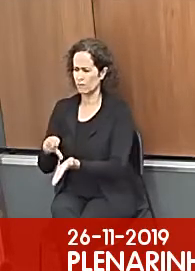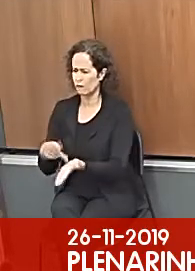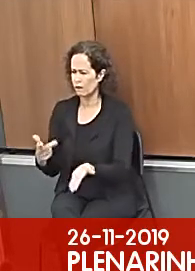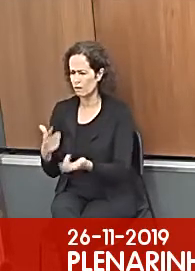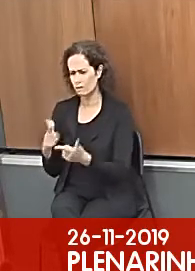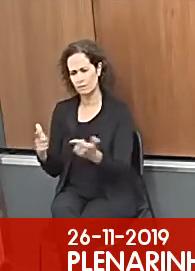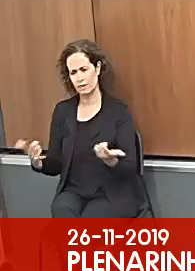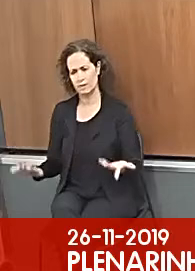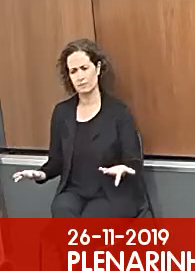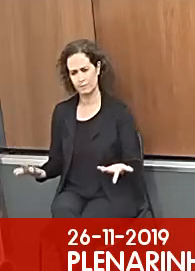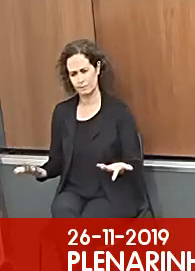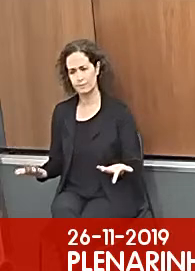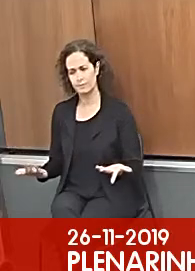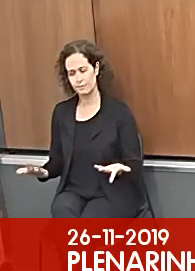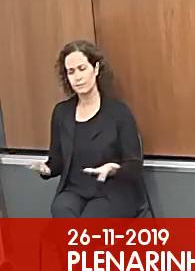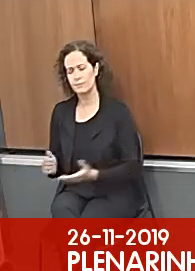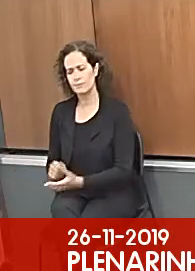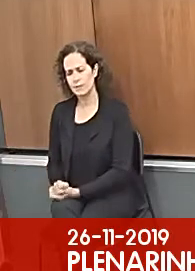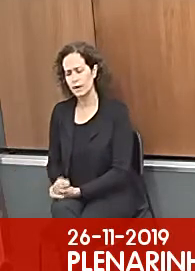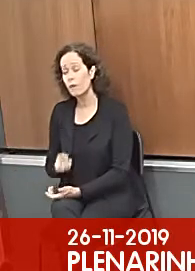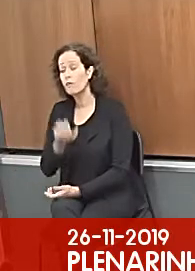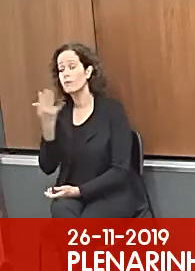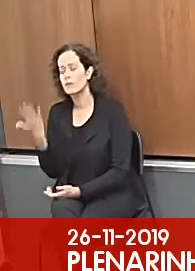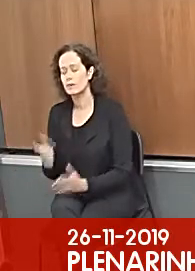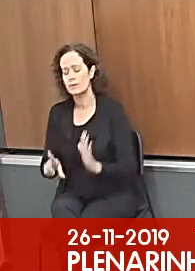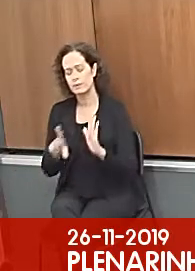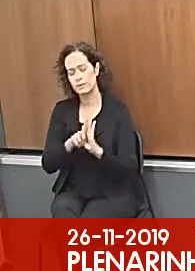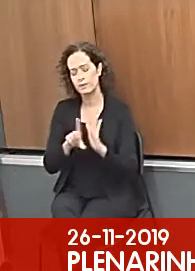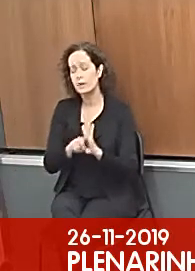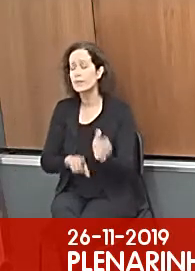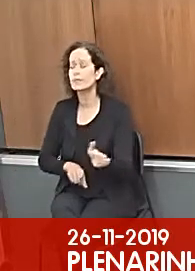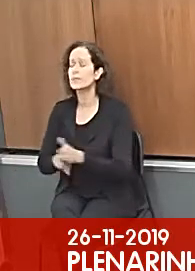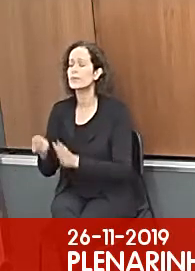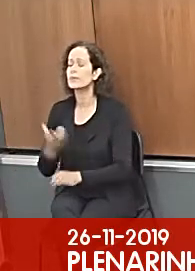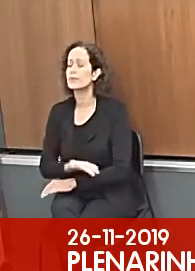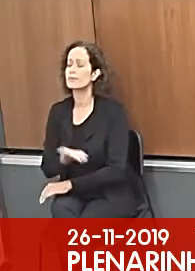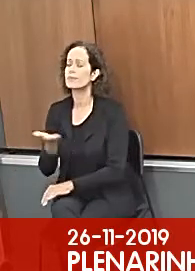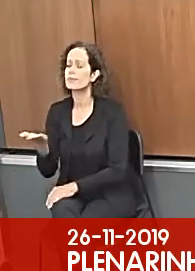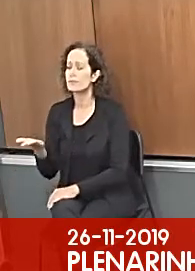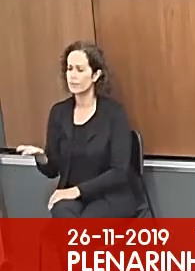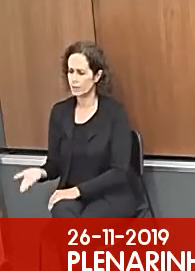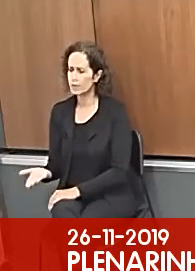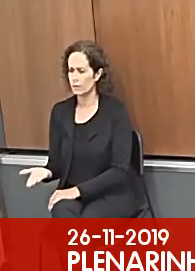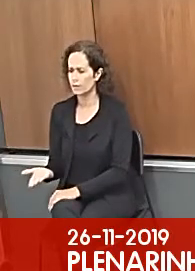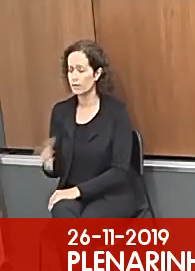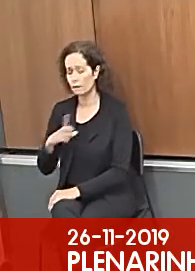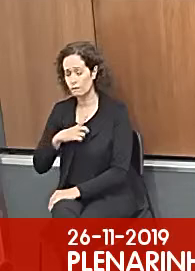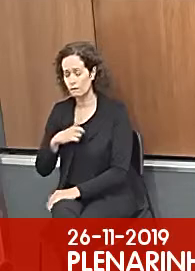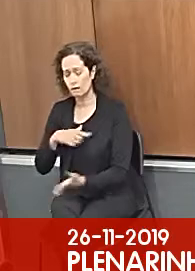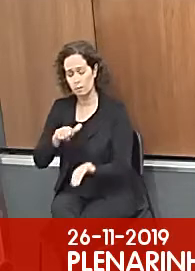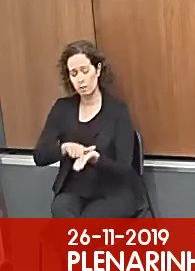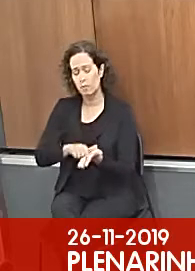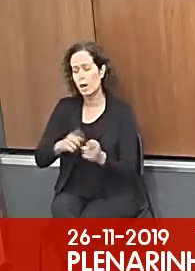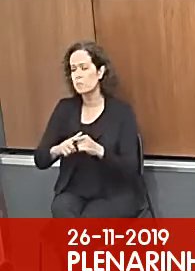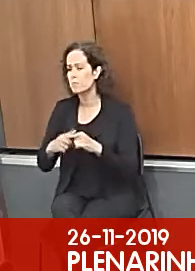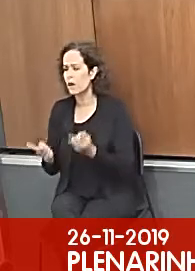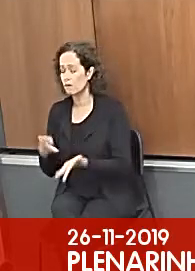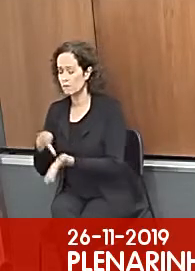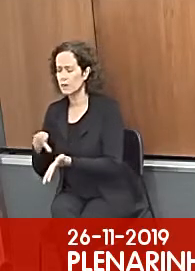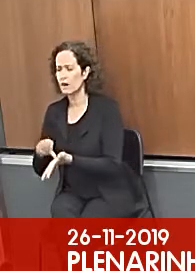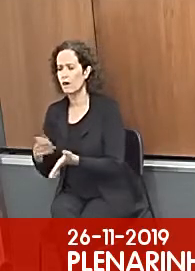sua totalidade. Quantas leis, eu pergunto para vocês, que existem no papel, mas não